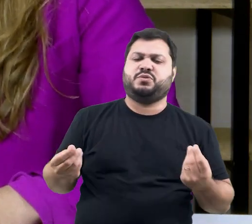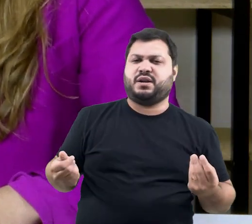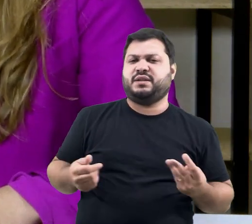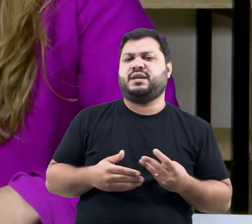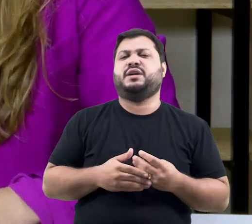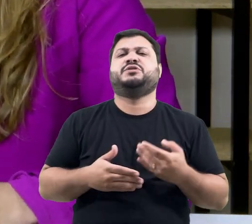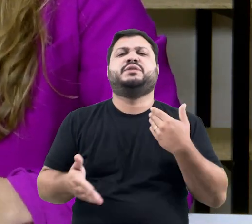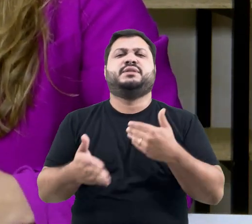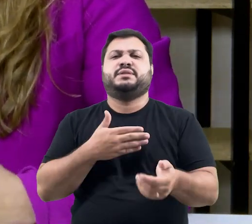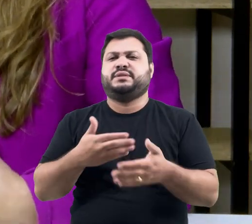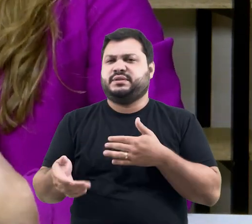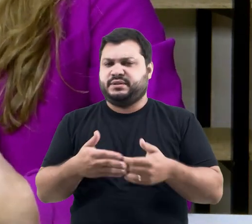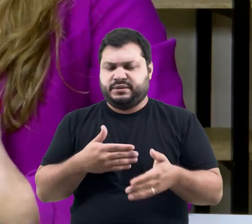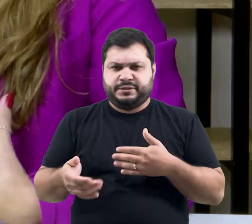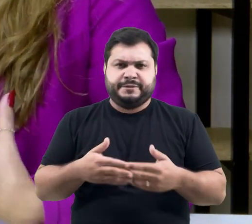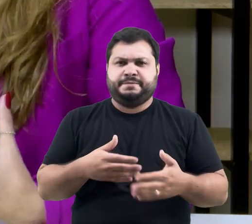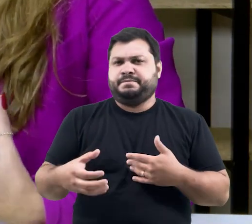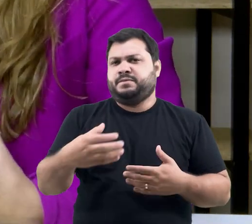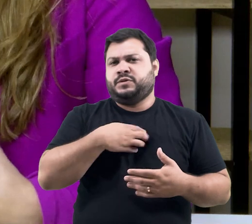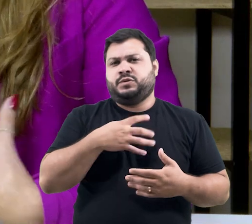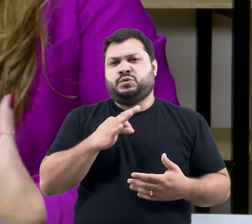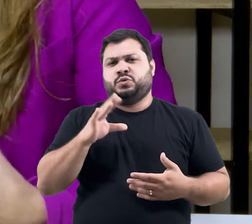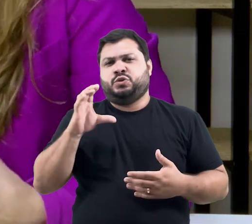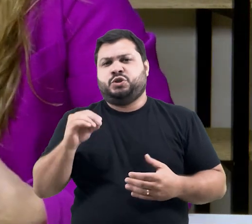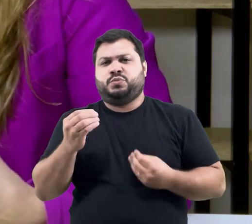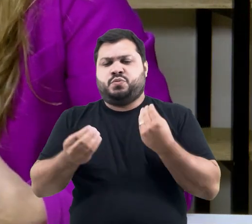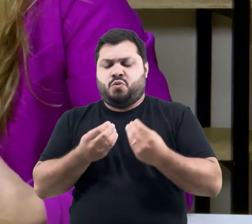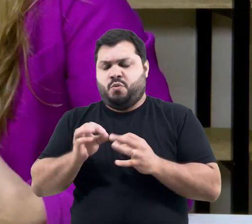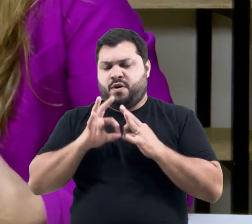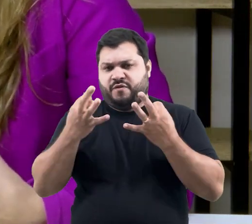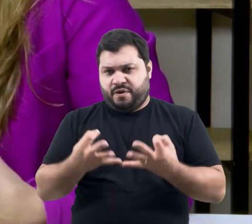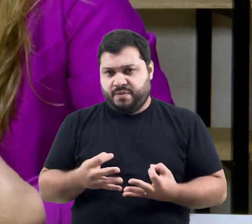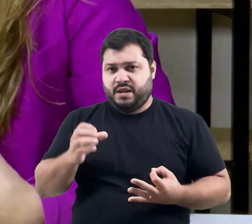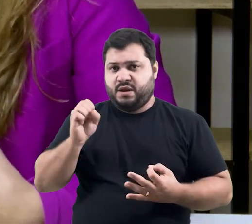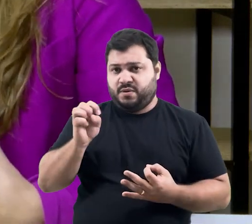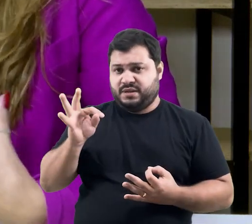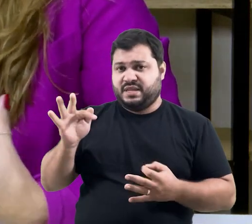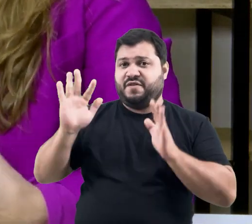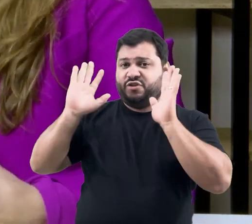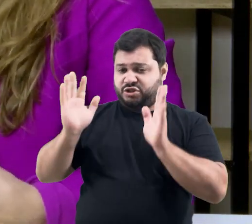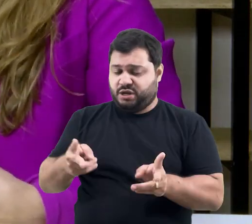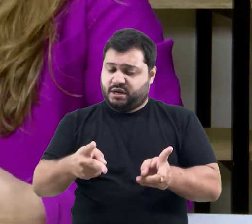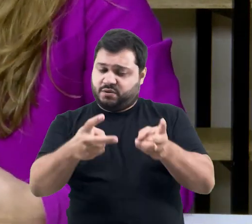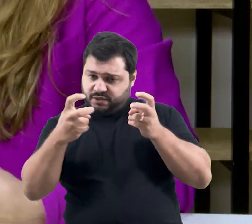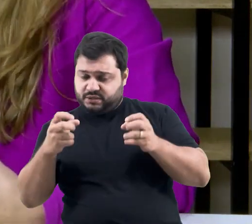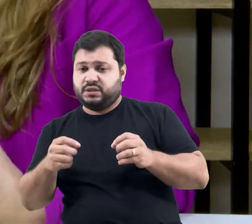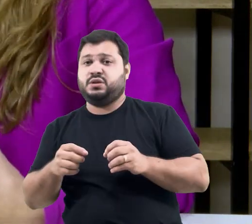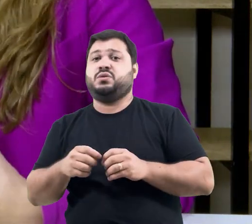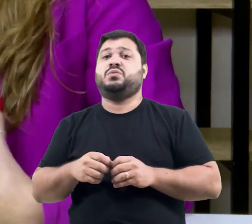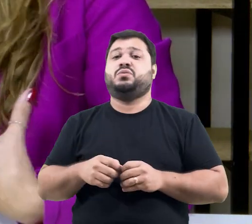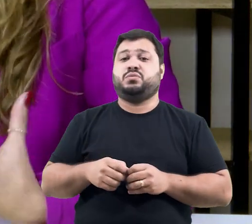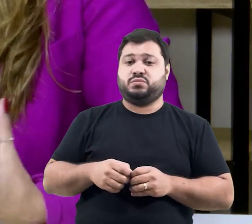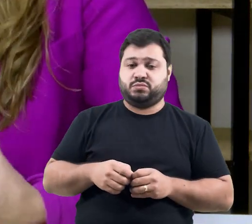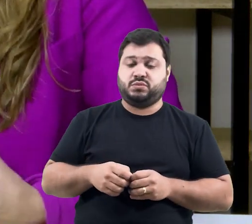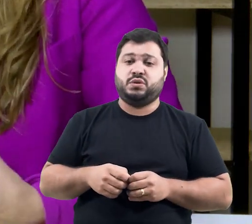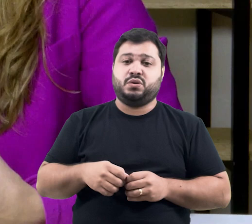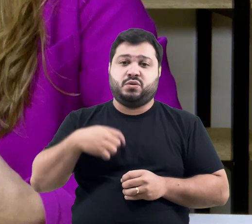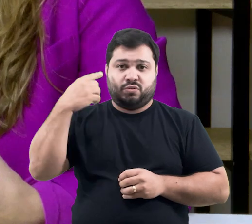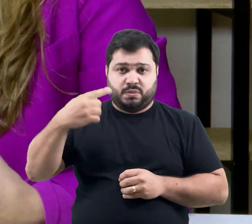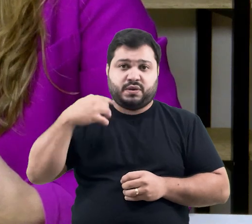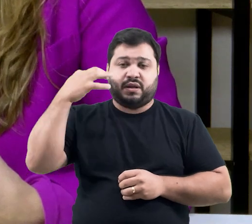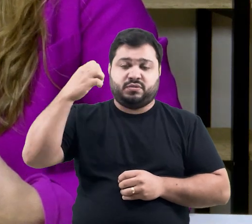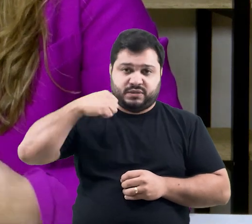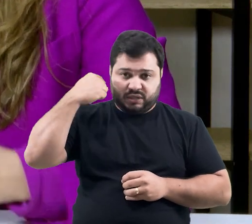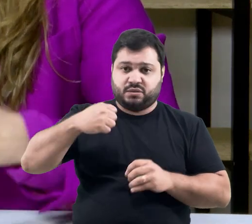de pluralidade, independentemente do tipo de unidade familiar, que o Supremo já reconheceu e o legislador também em uma